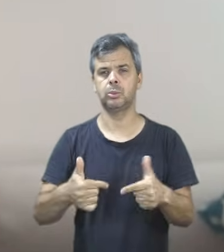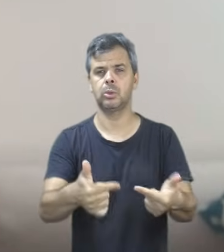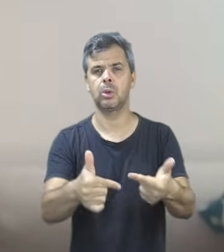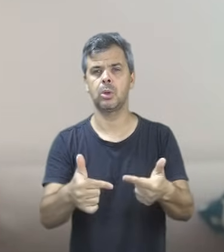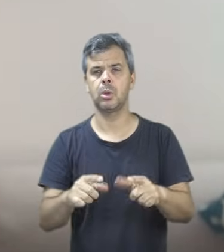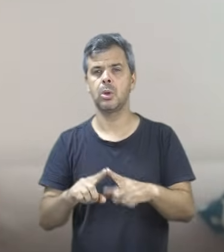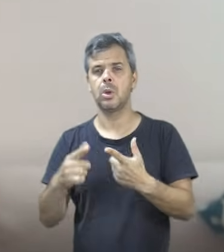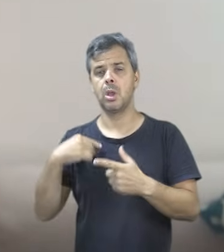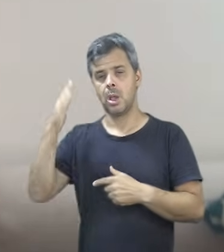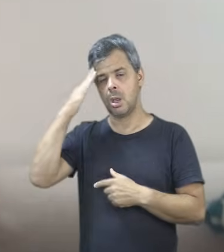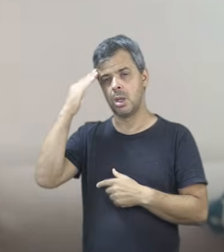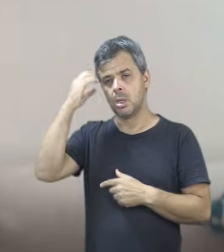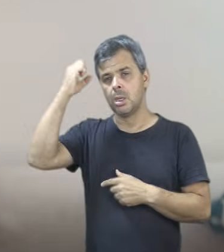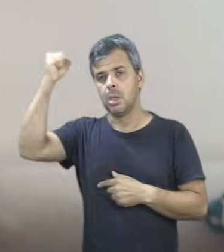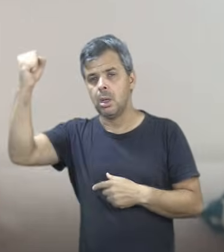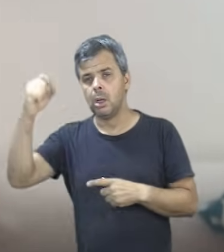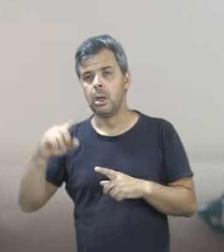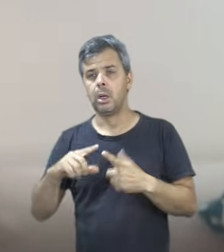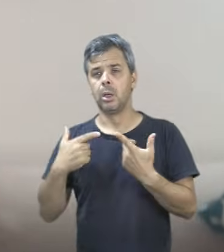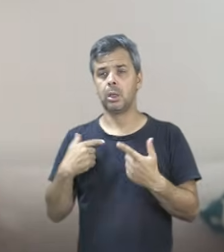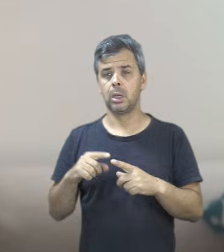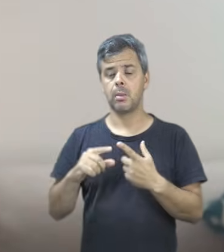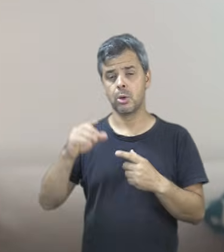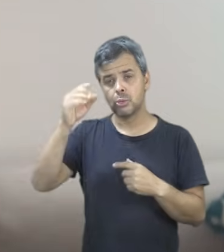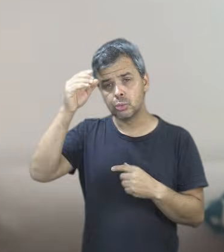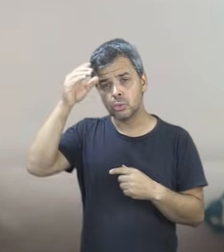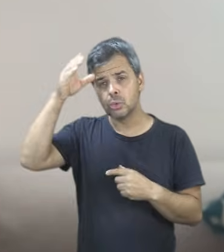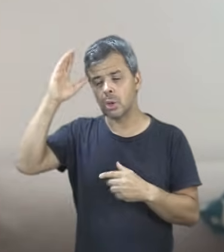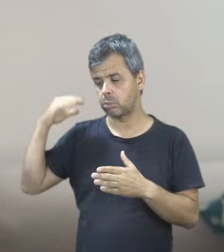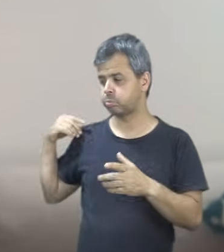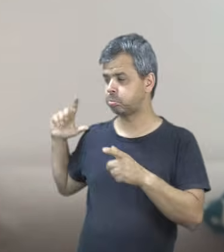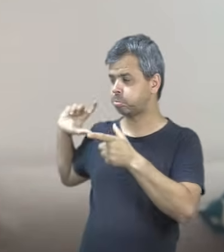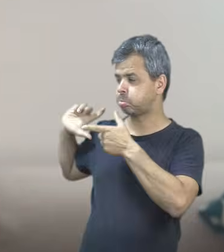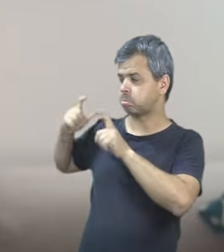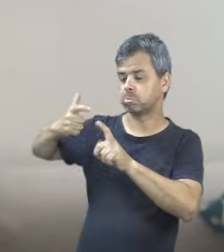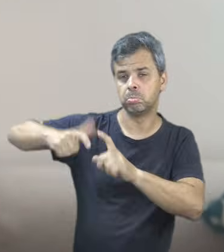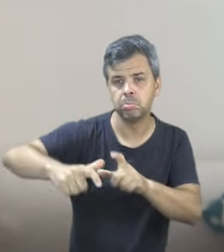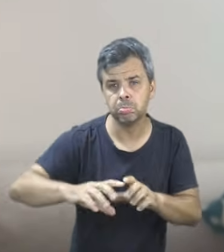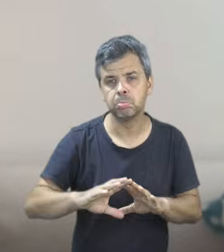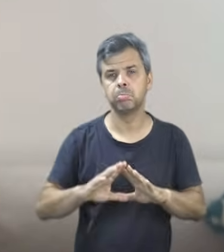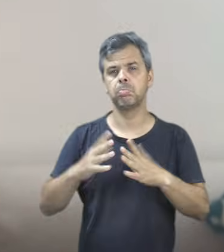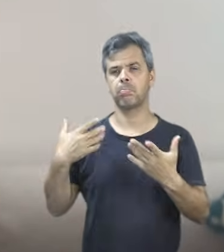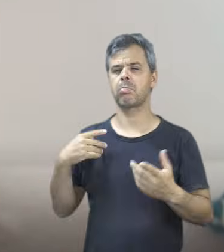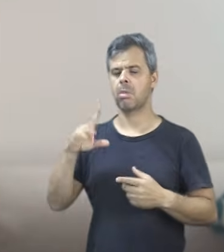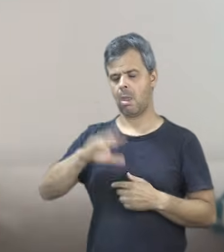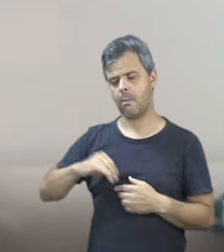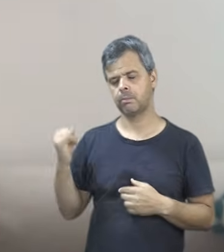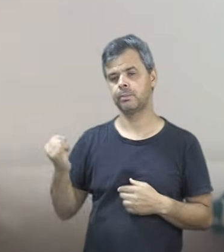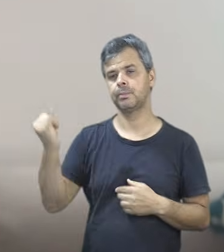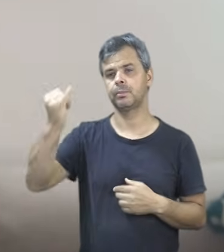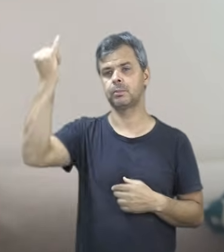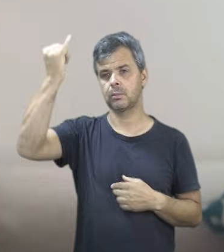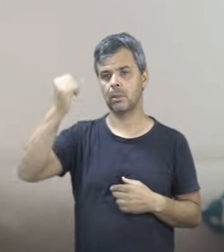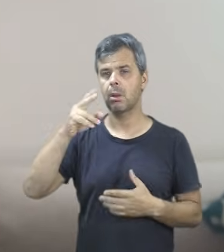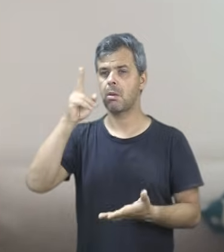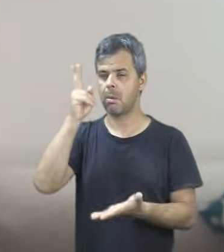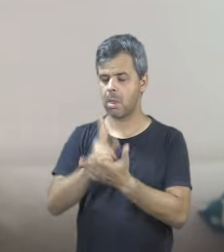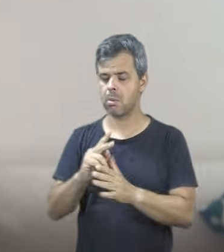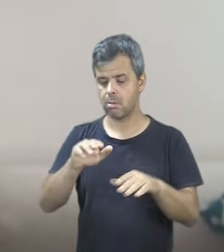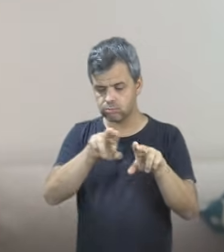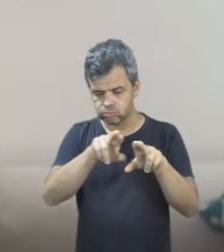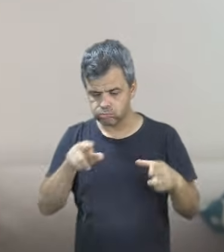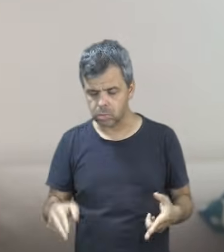com sabedoria, a partir dos conhecimentos ancestrais. Então, é muito importante que na mesa de